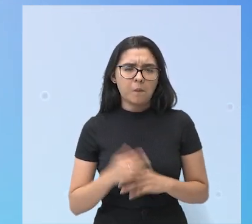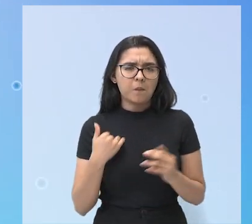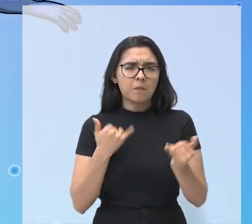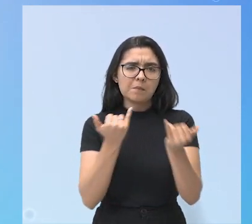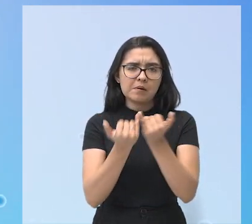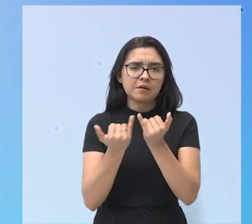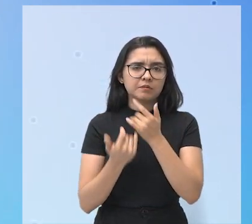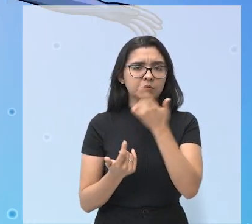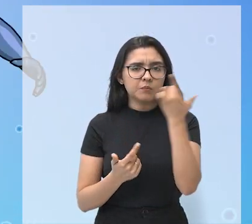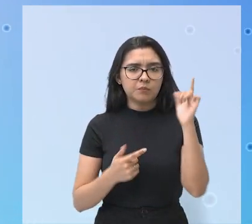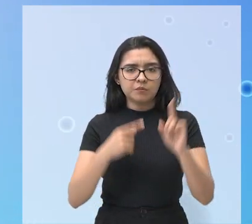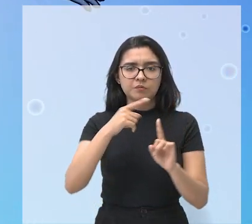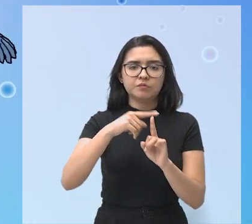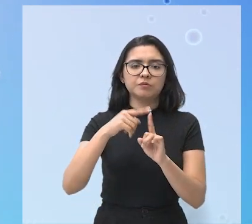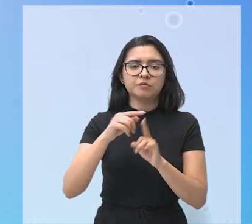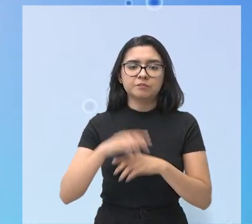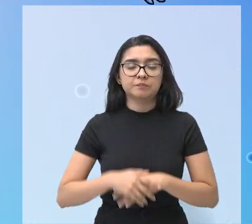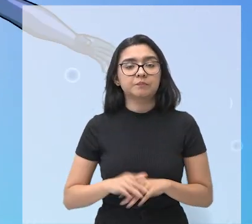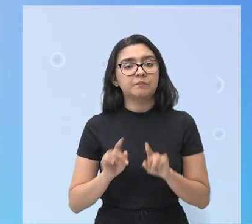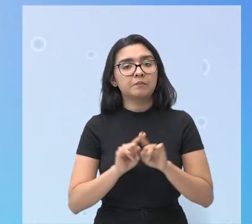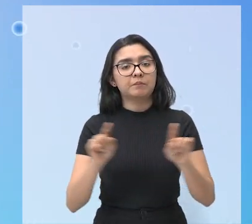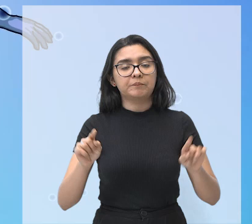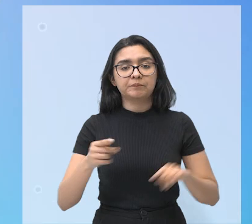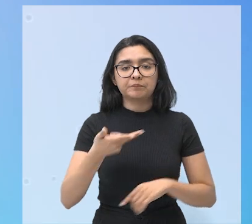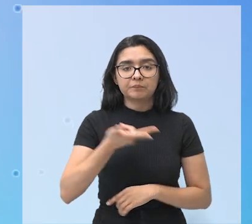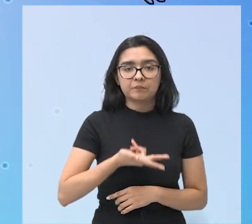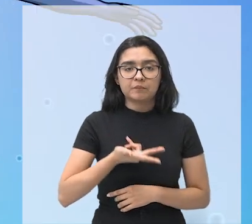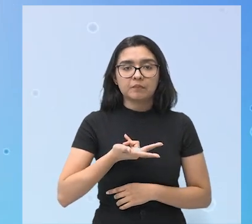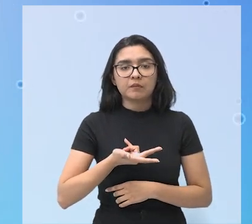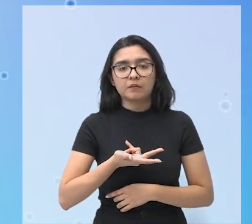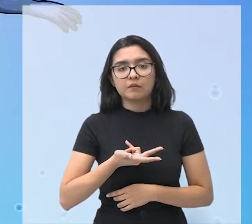crawl, sendo que ele está em decúbito dorsal.